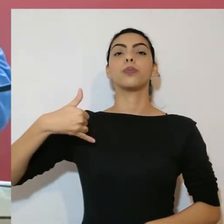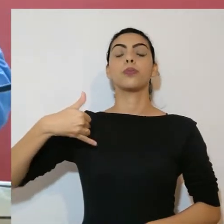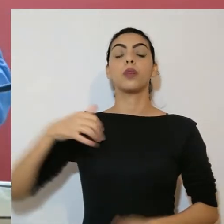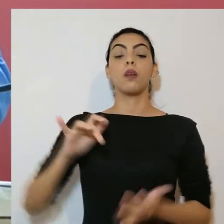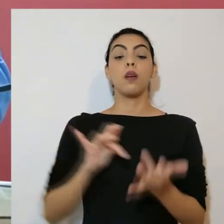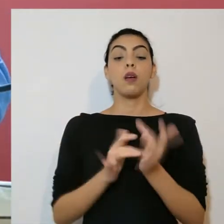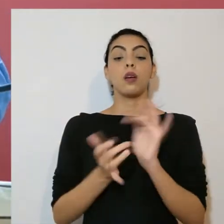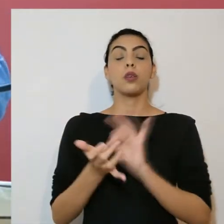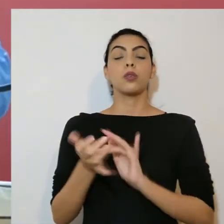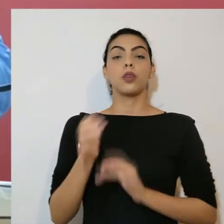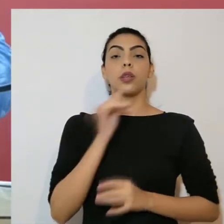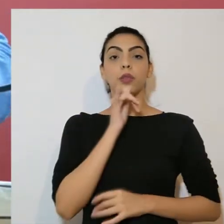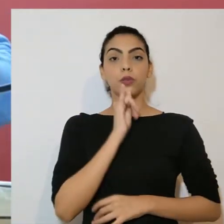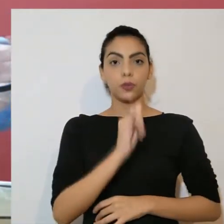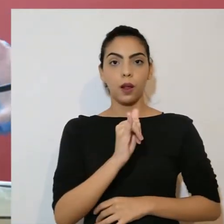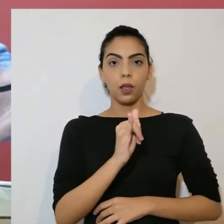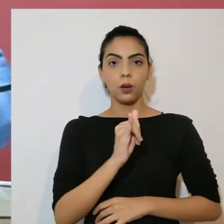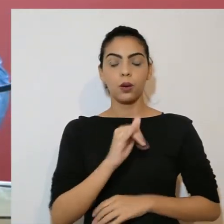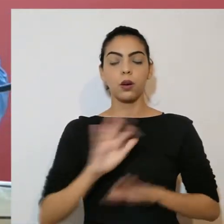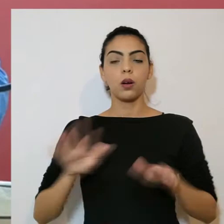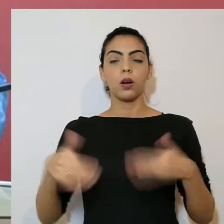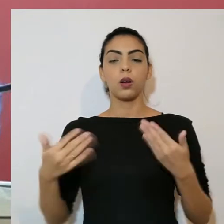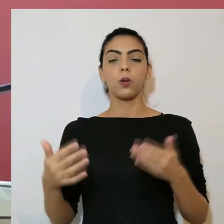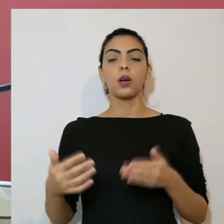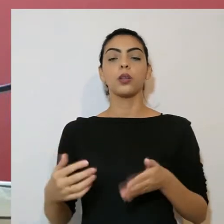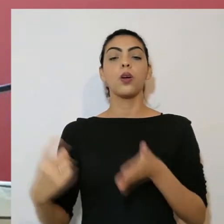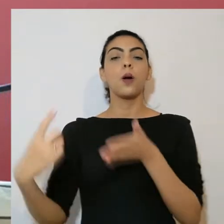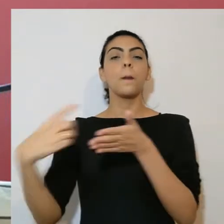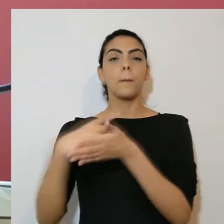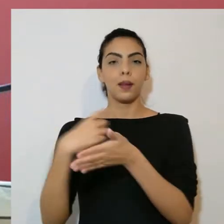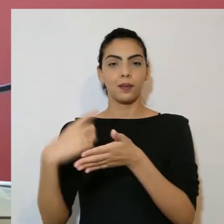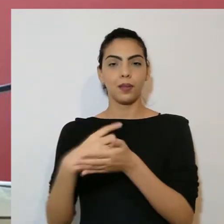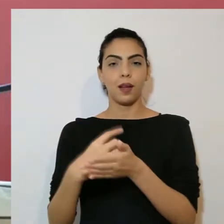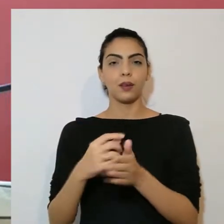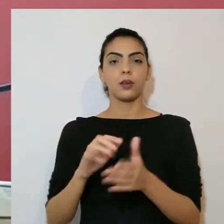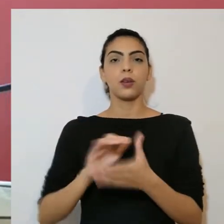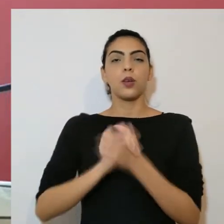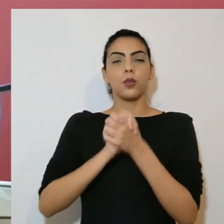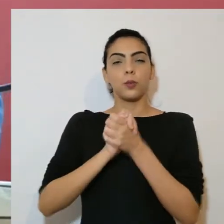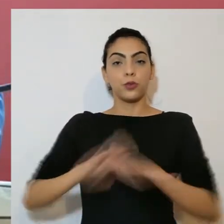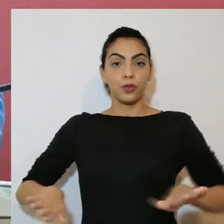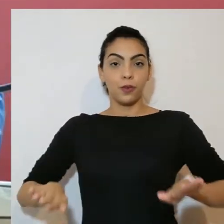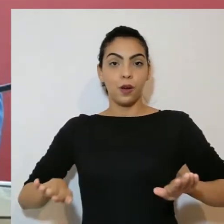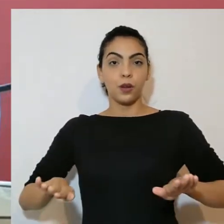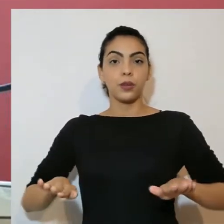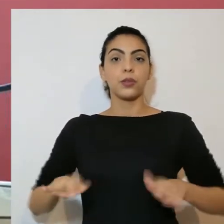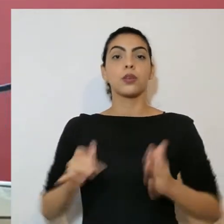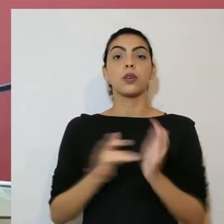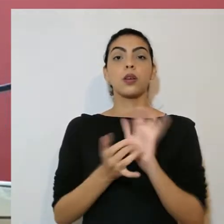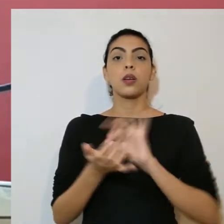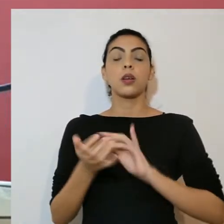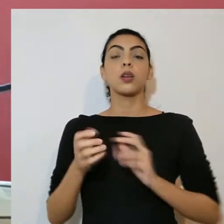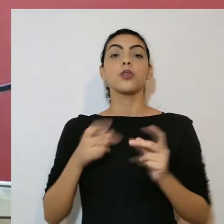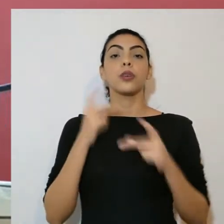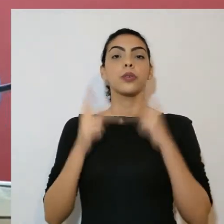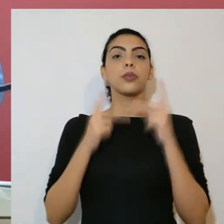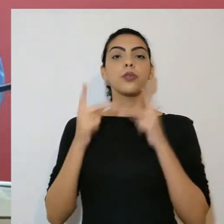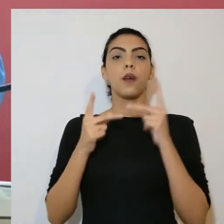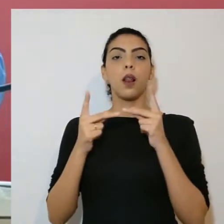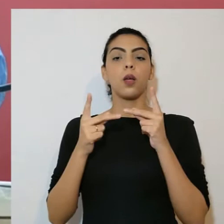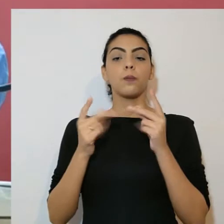orgulho, que Jesus falou quando questionaram Jesus sobre o divórcio, e Jesus diz